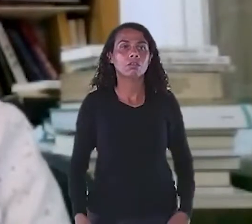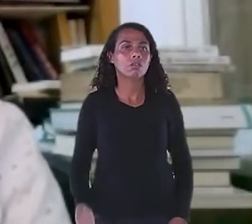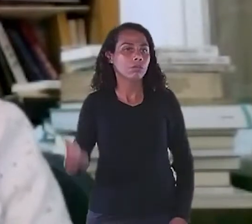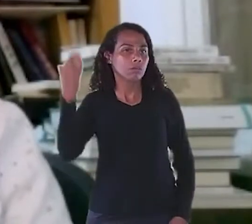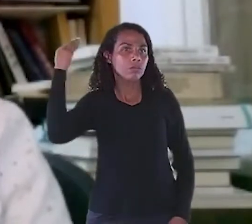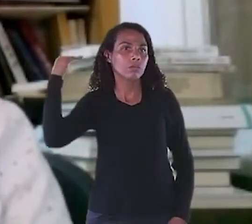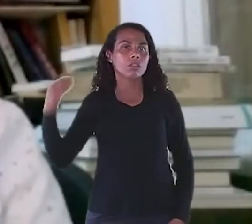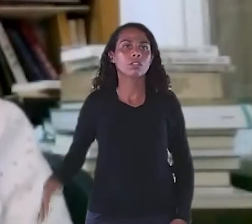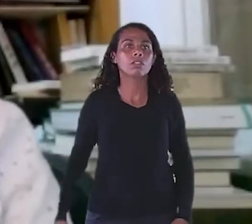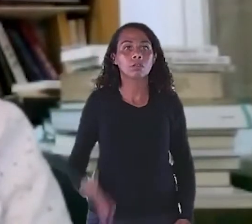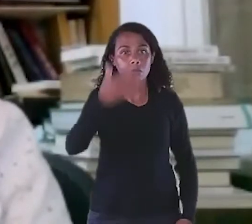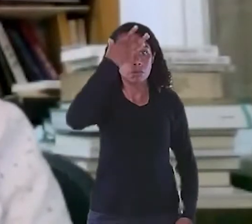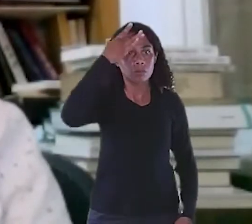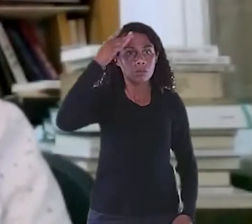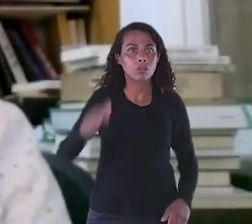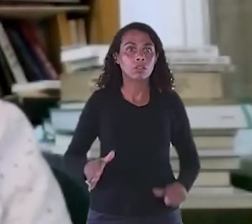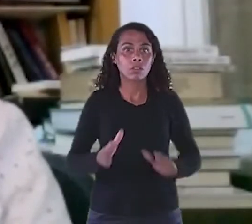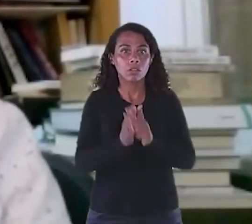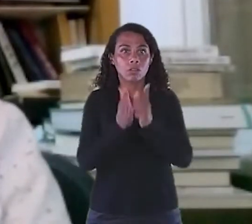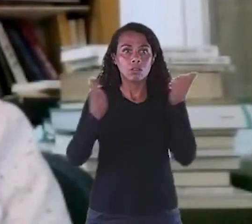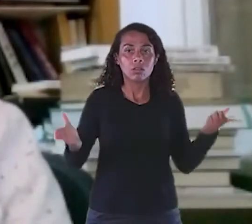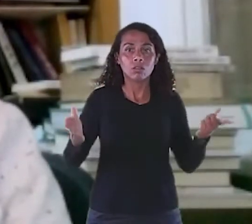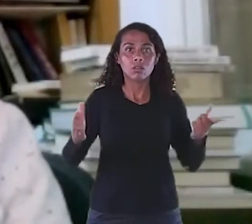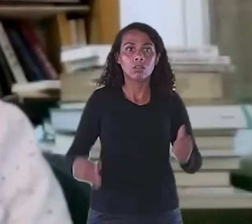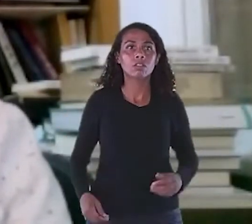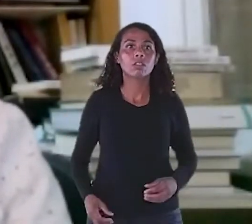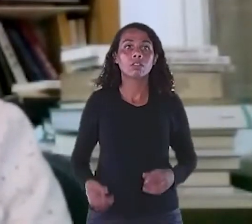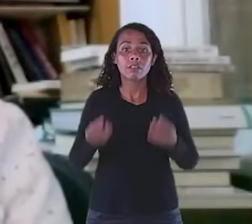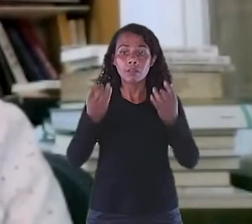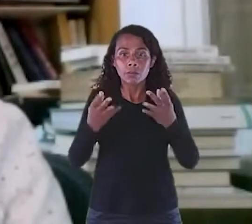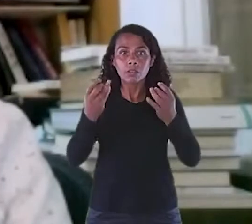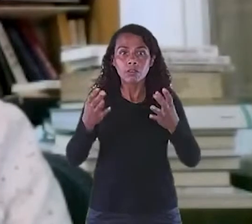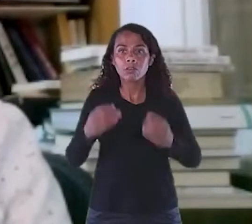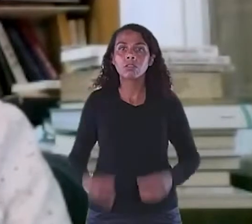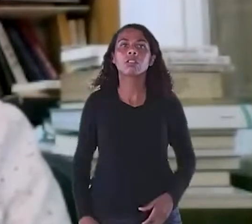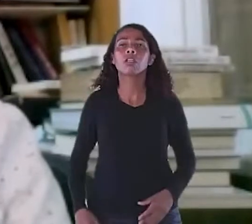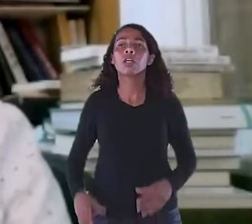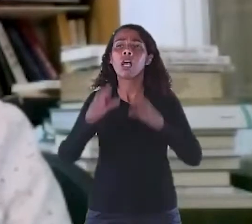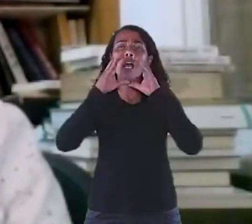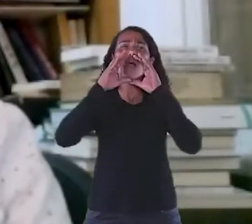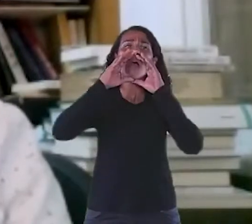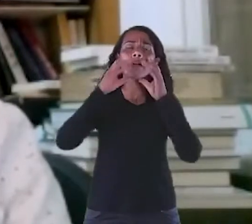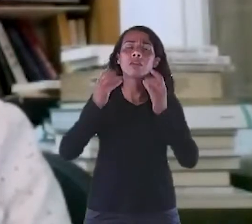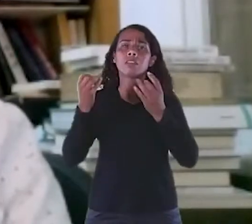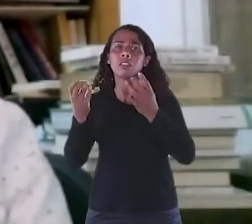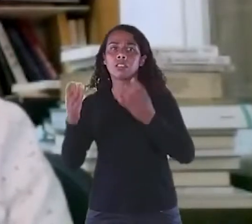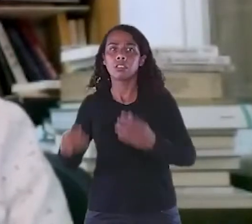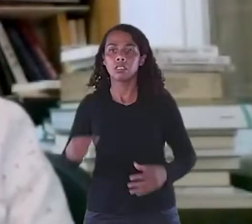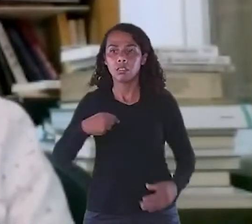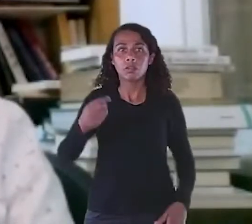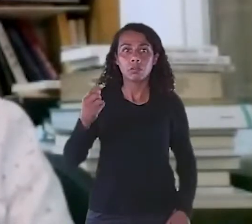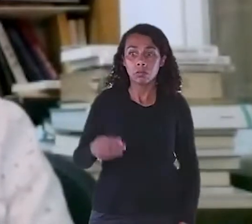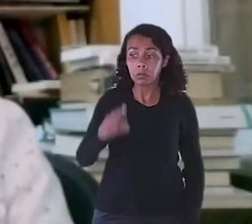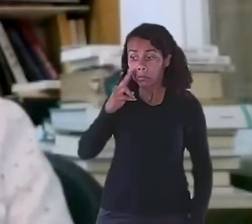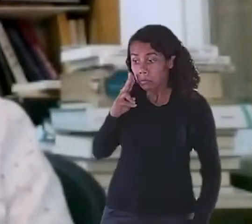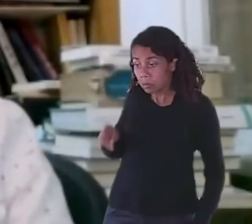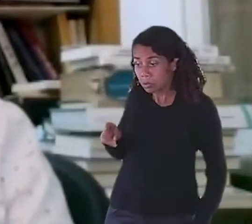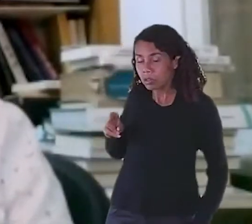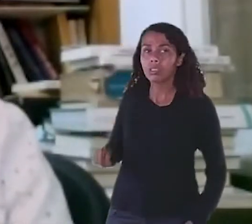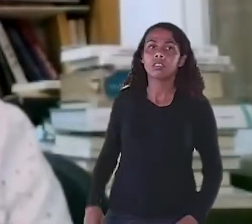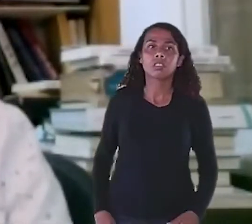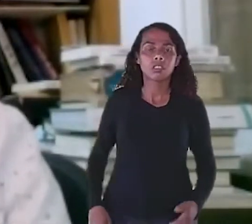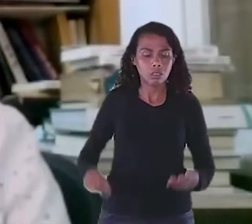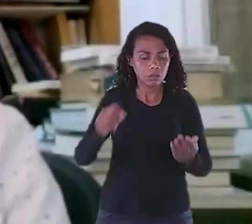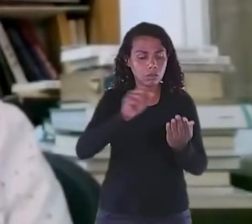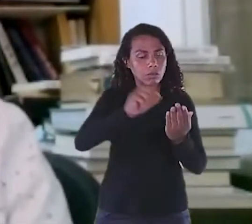tempo. E eram crônicas pequenas e às vezes não dava para você desenvolver um assunto. Você percebia que o assunto estava meio amassado